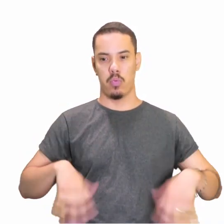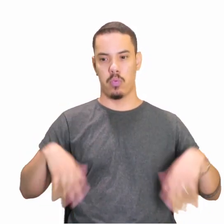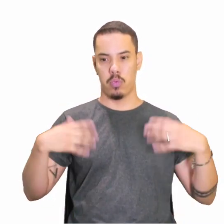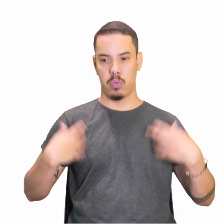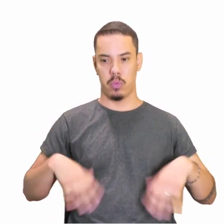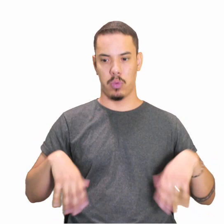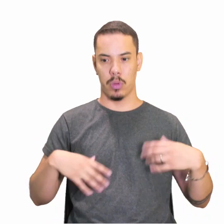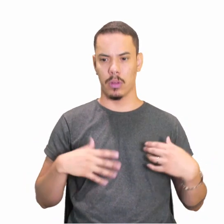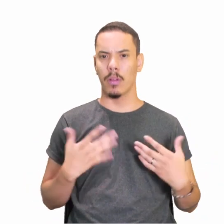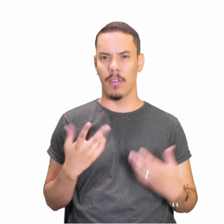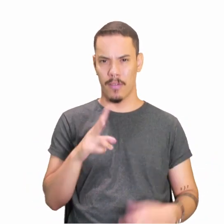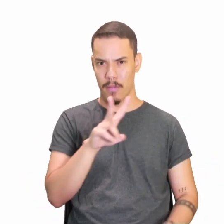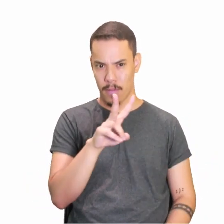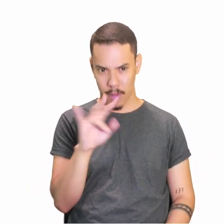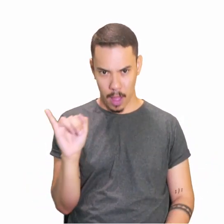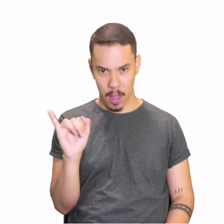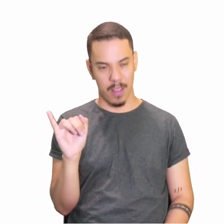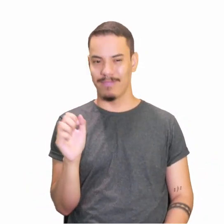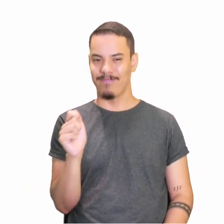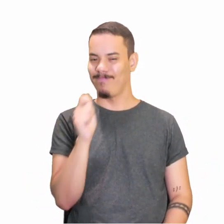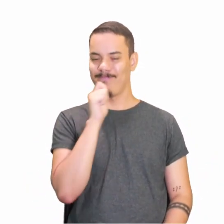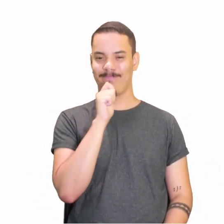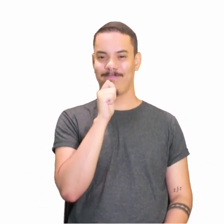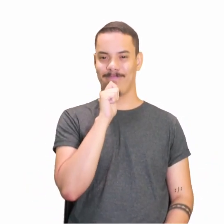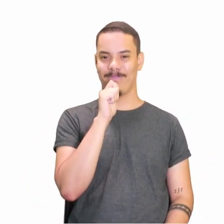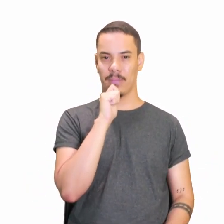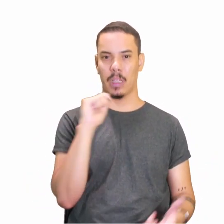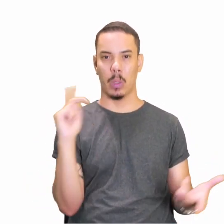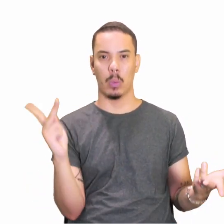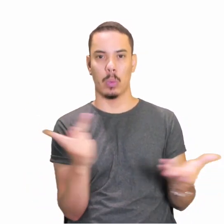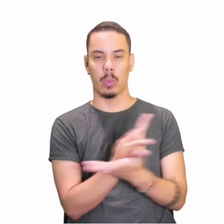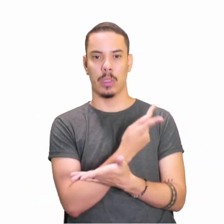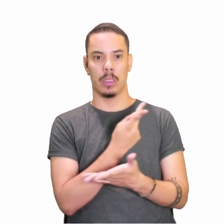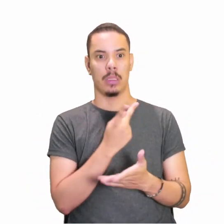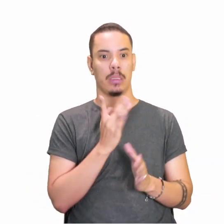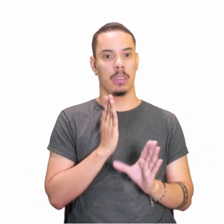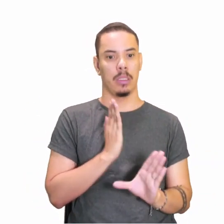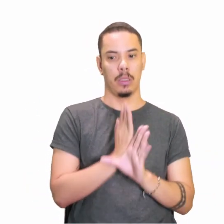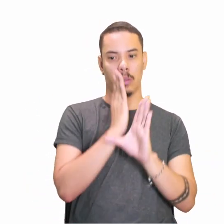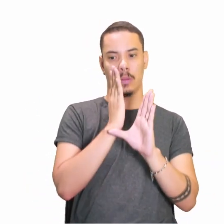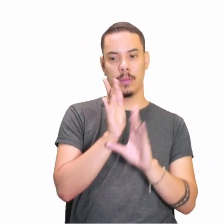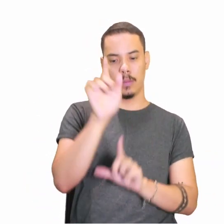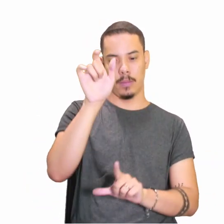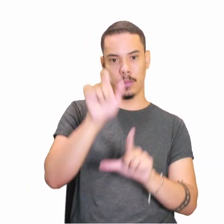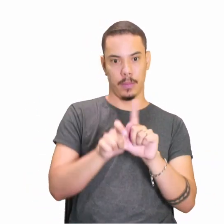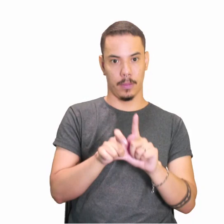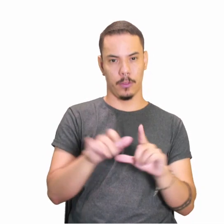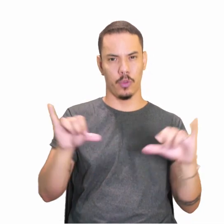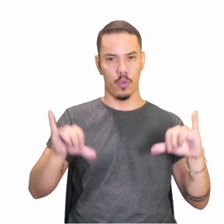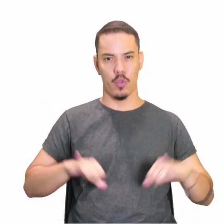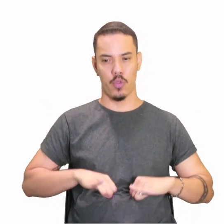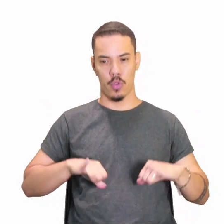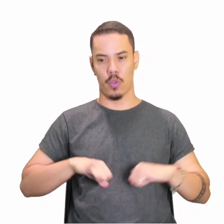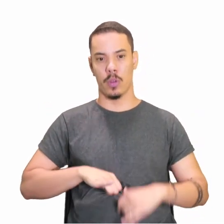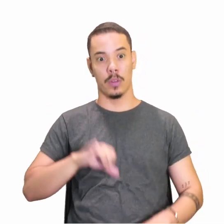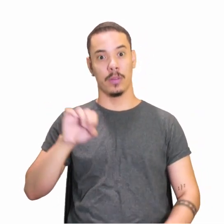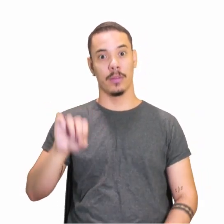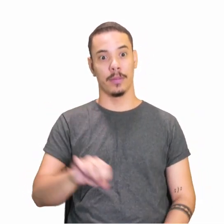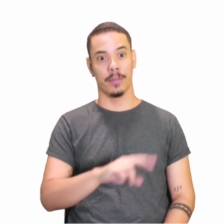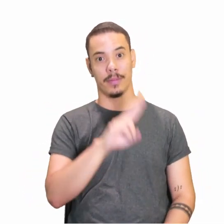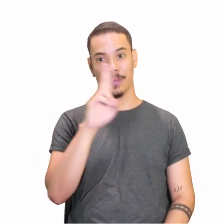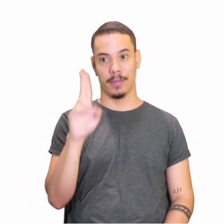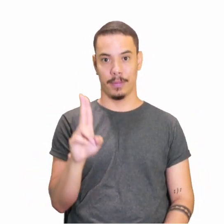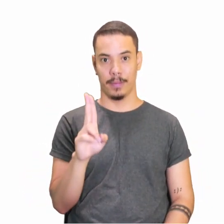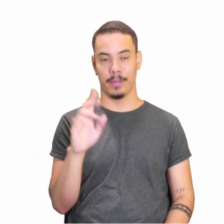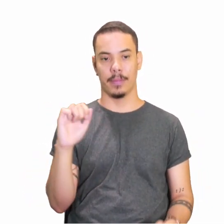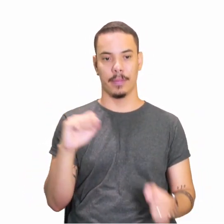Eita, será que vai ou não vai ter um flagra? Vai ou não vai fazer com que o personagem principal sofra? Ou então vai